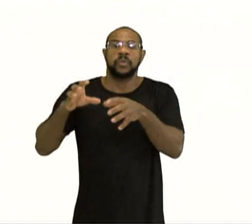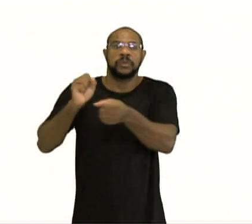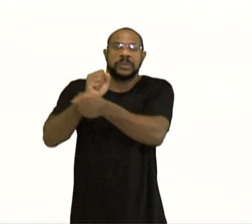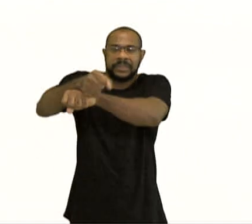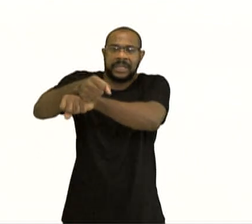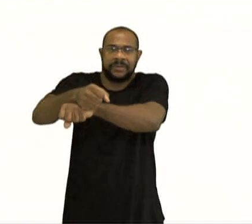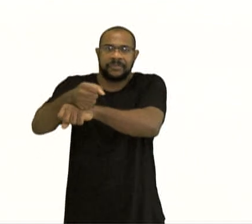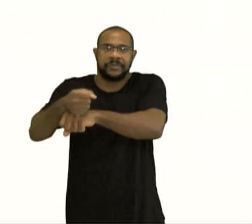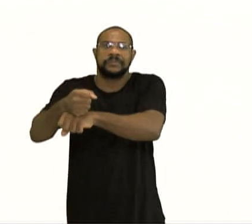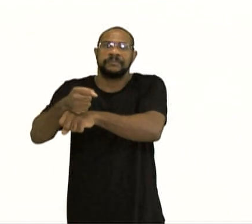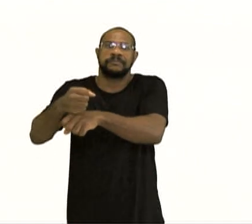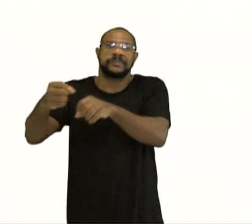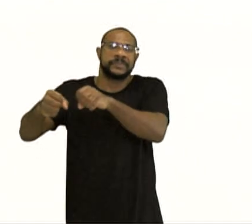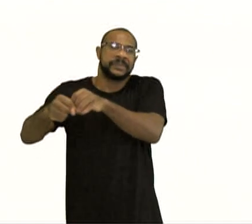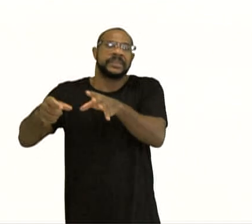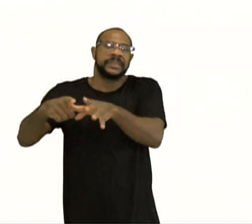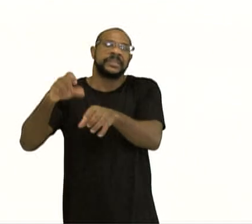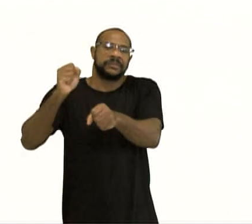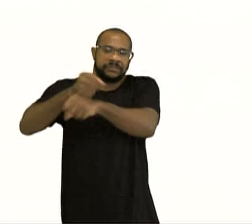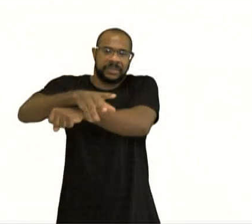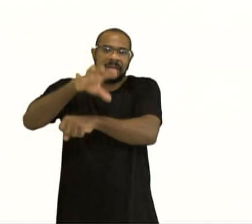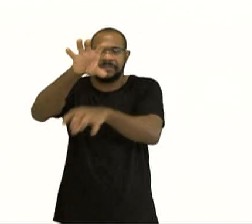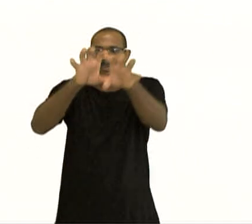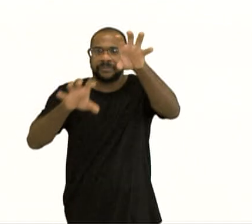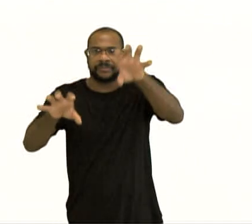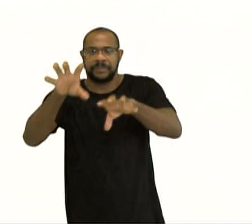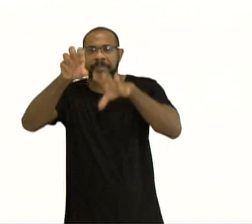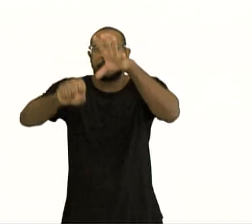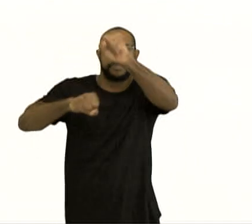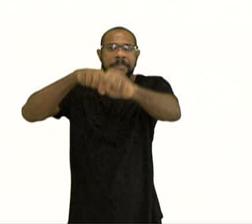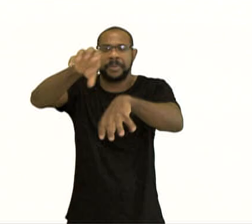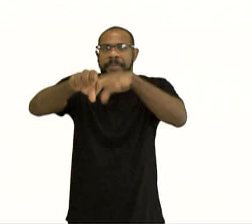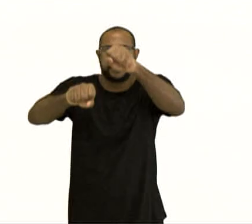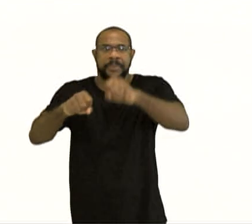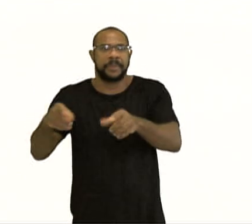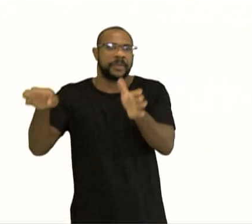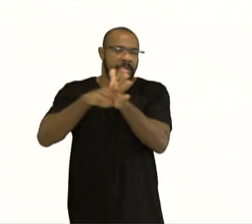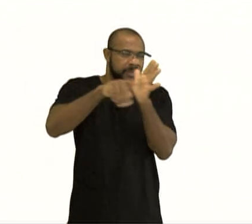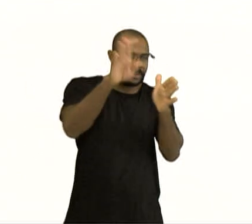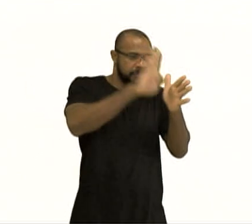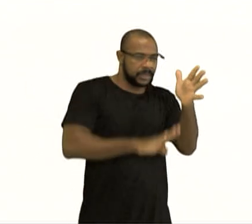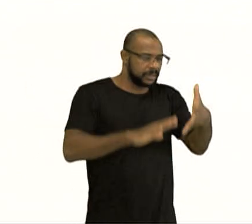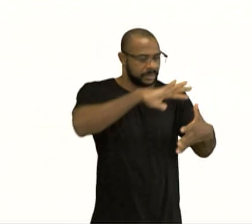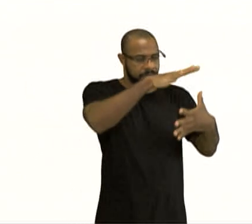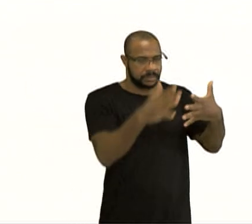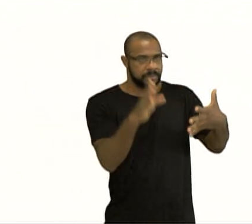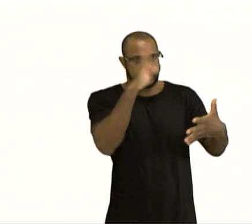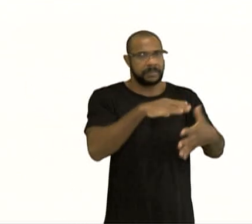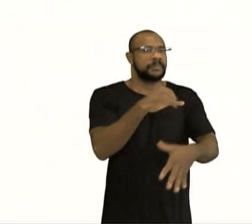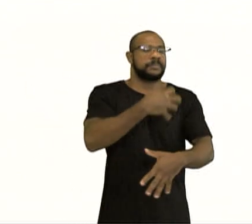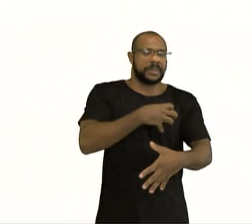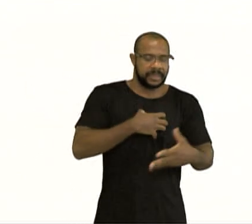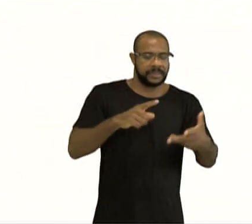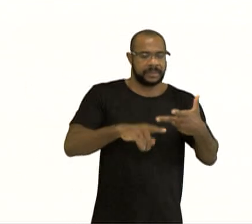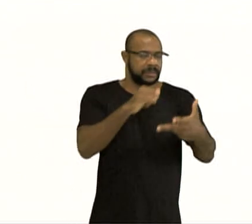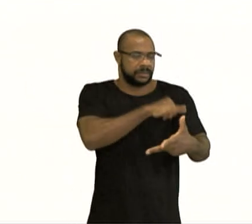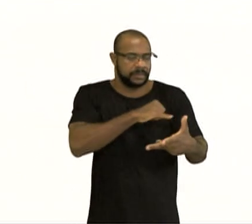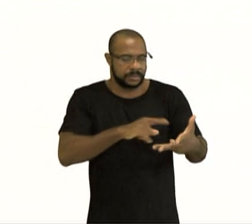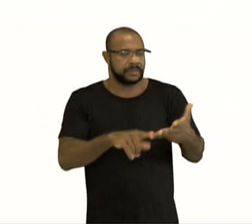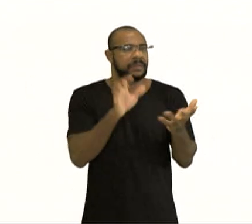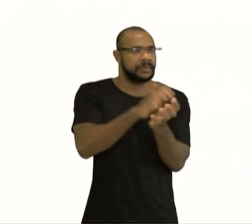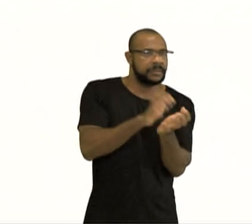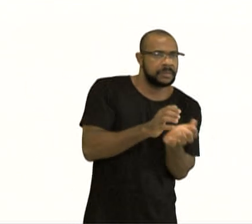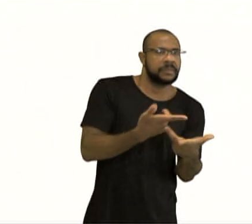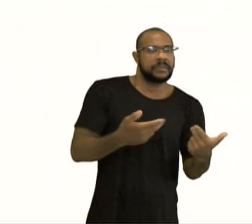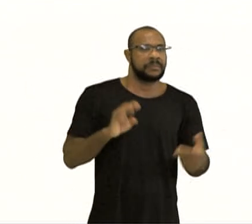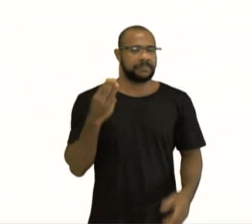apontado aqui, e para onde eles vinham, Então vejam, aqui para o Brasil, para para o Rio de Janeiro, Bahia, Pernambuco,